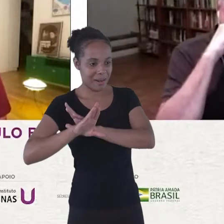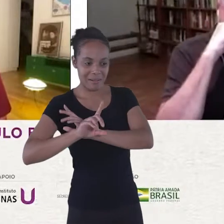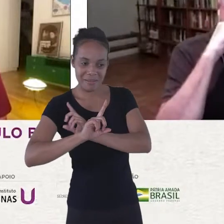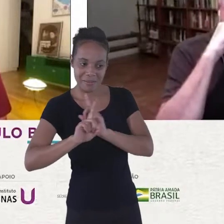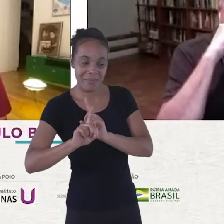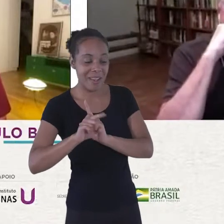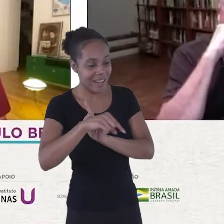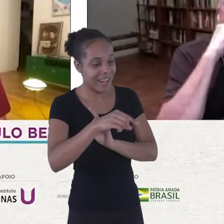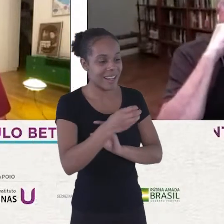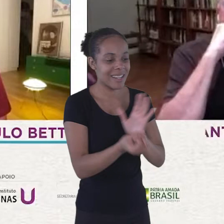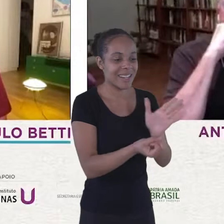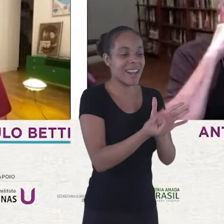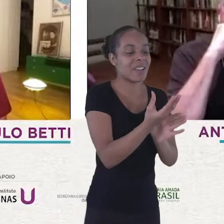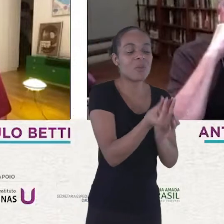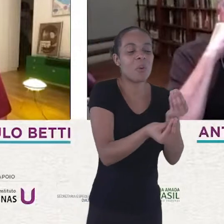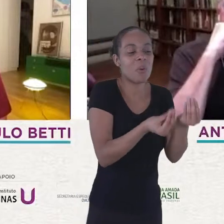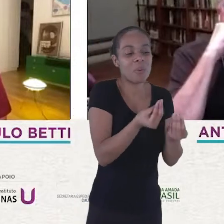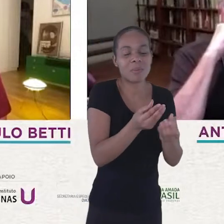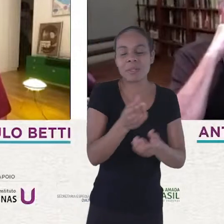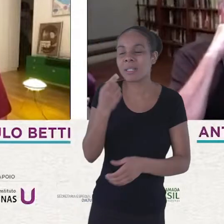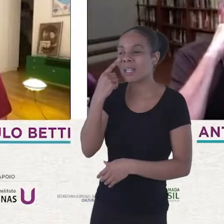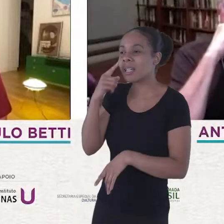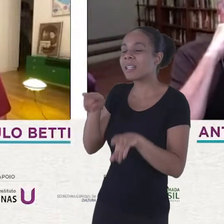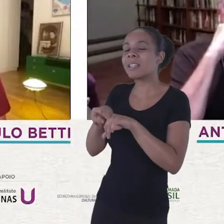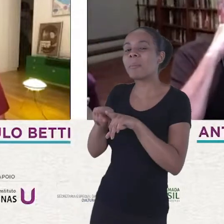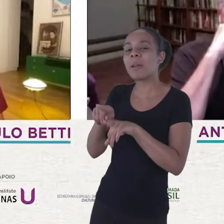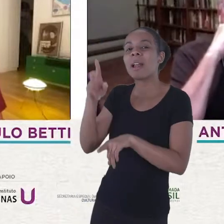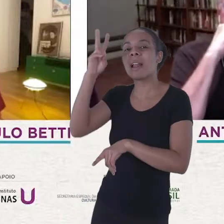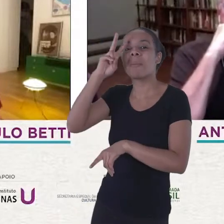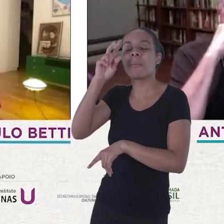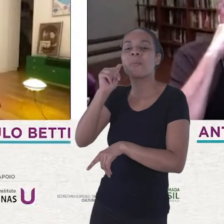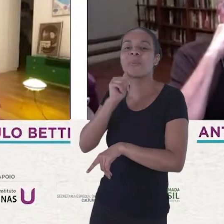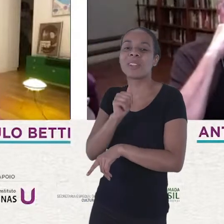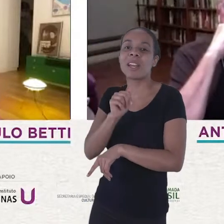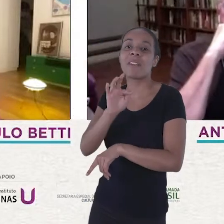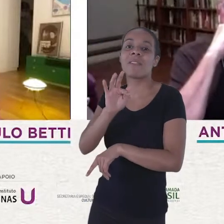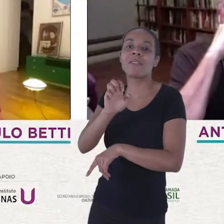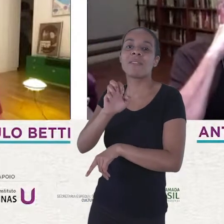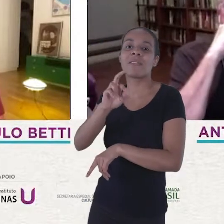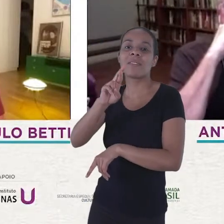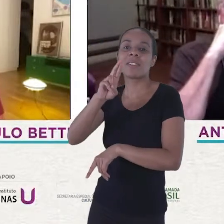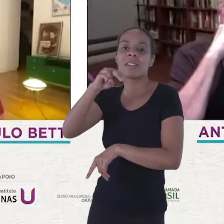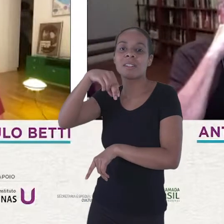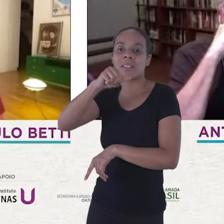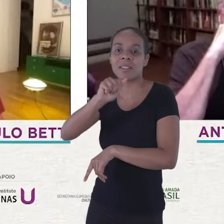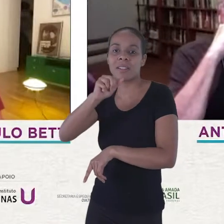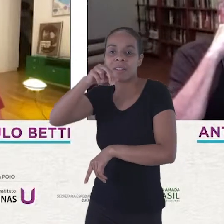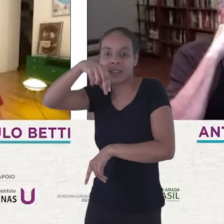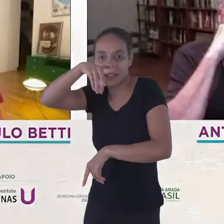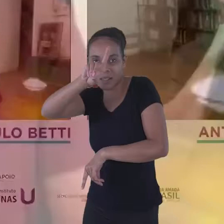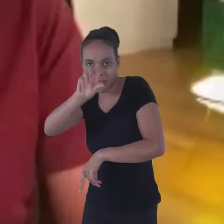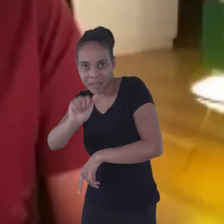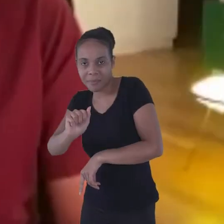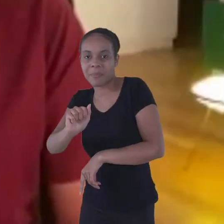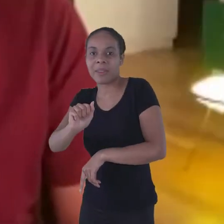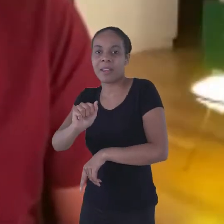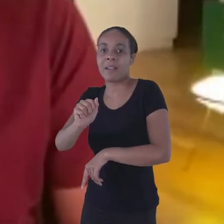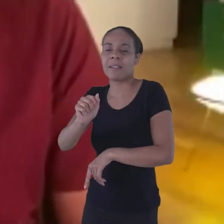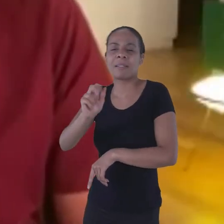a Fernanda Montenegro sempre se refere a ele. Eu tenho um monte de livro dele, li pouco, que era um médico.